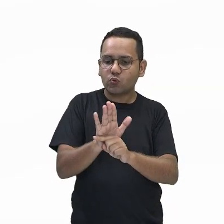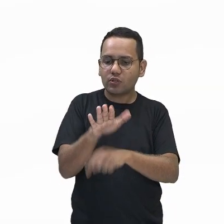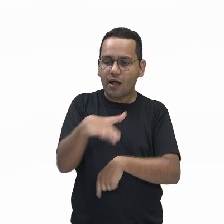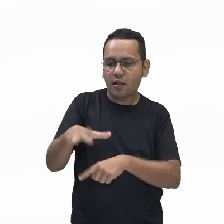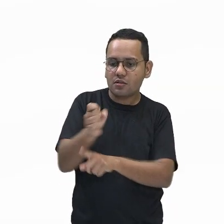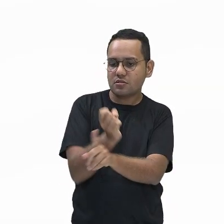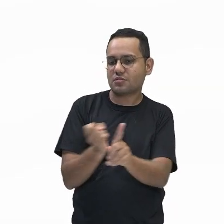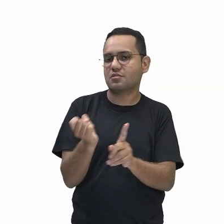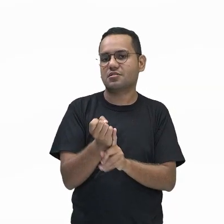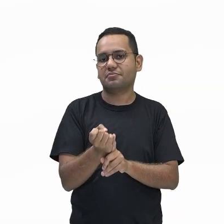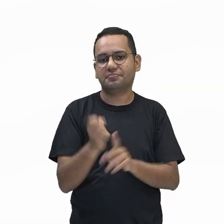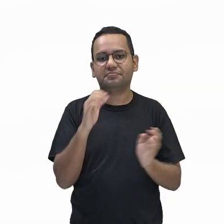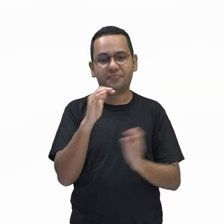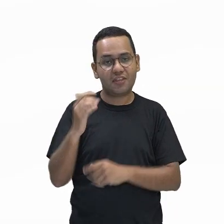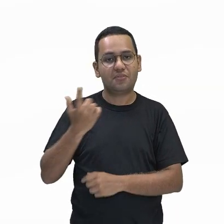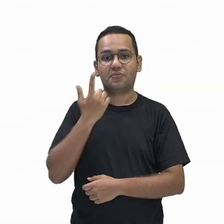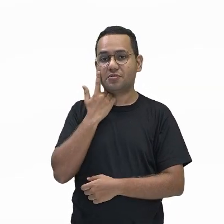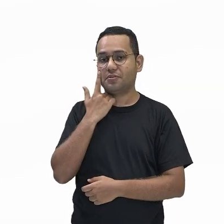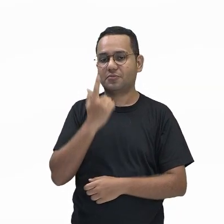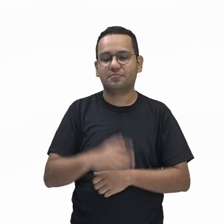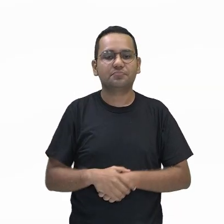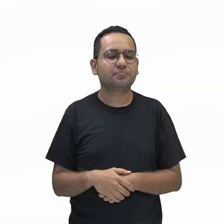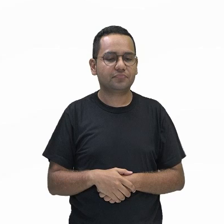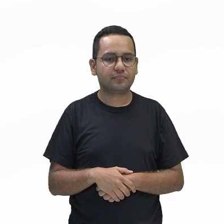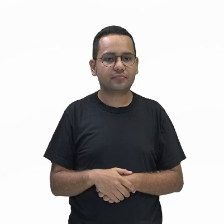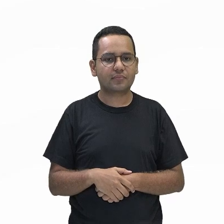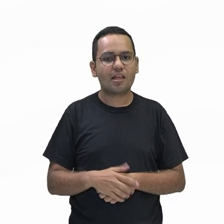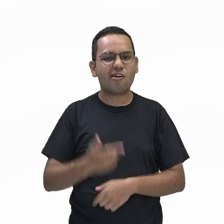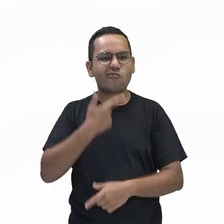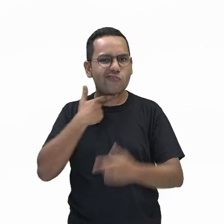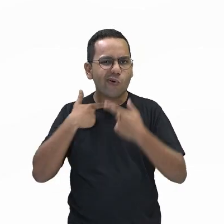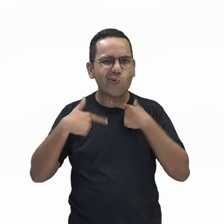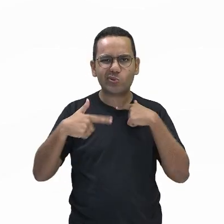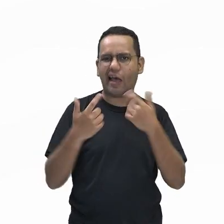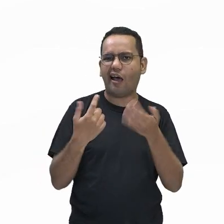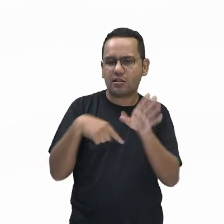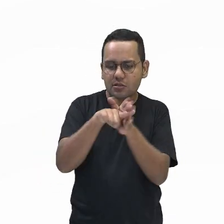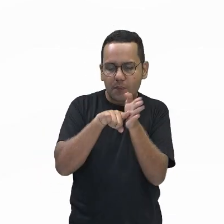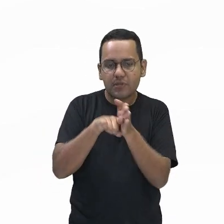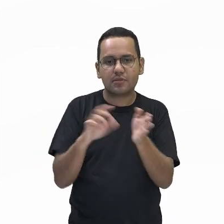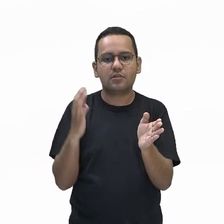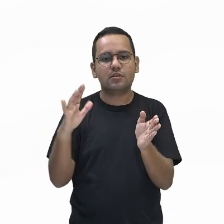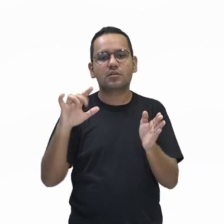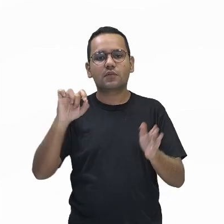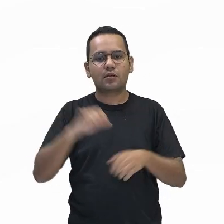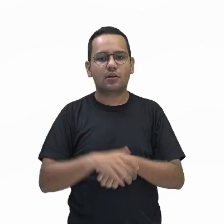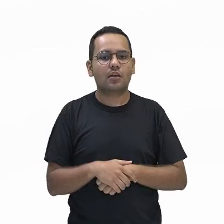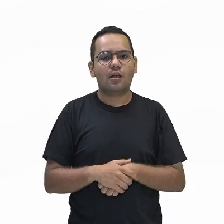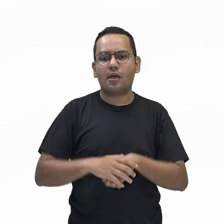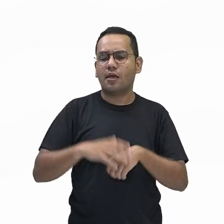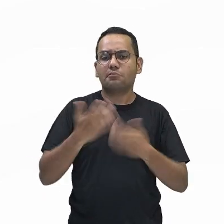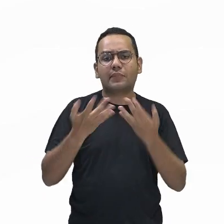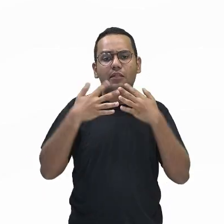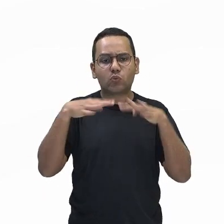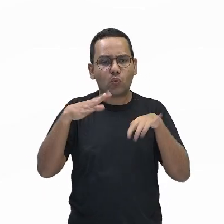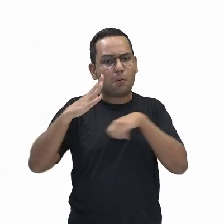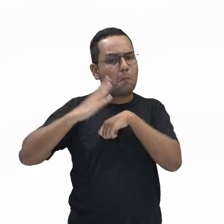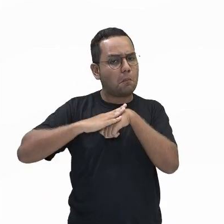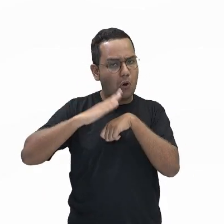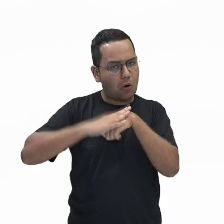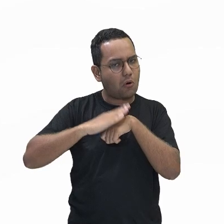uma característica natural e inata dos seres humanos que os impulsiona